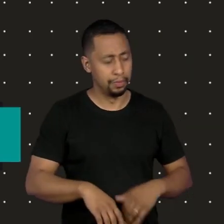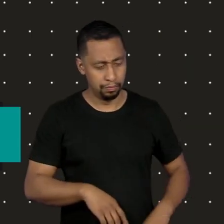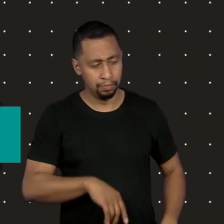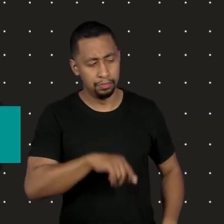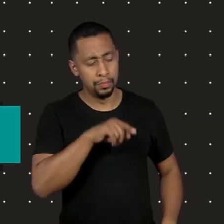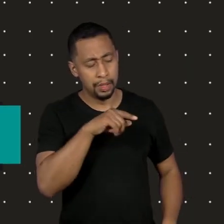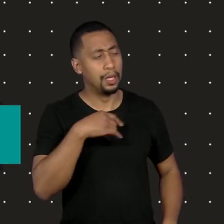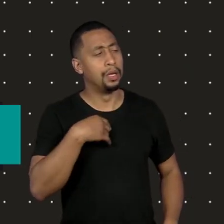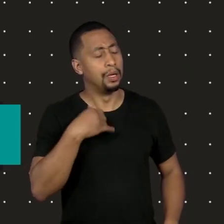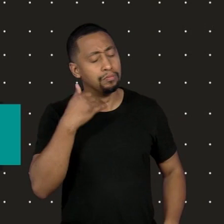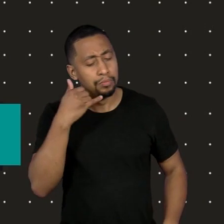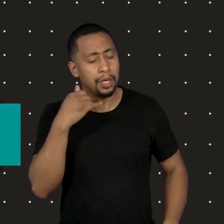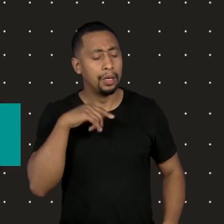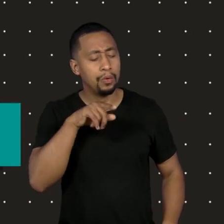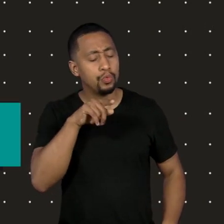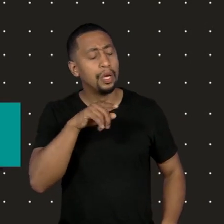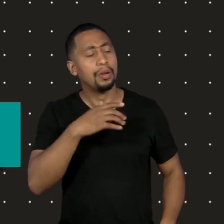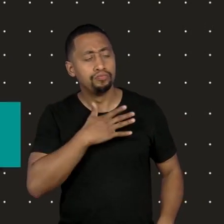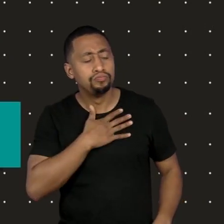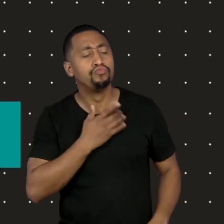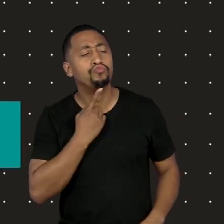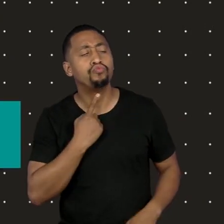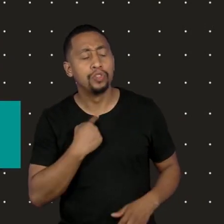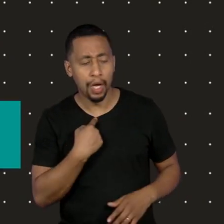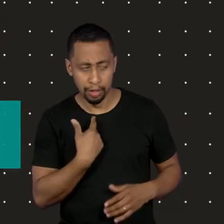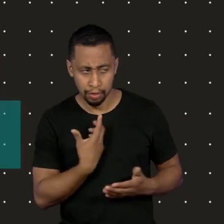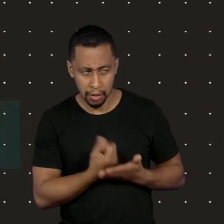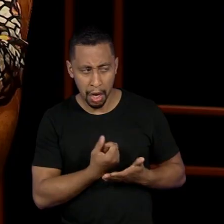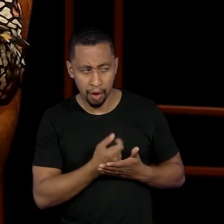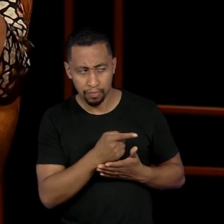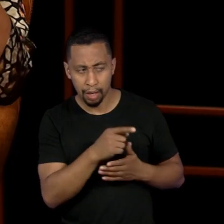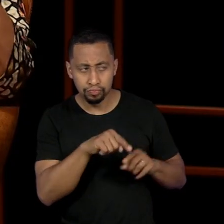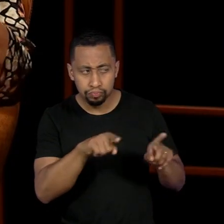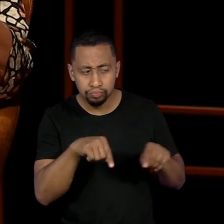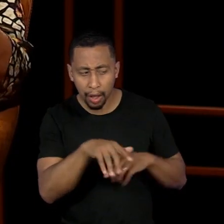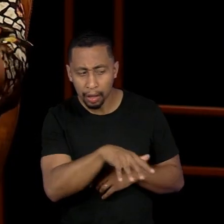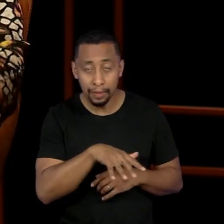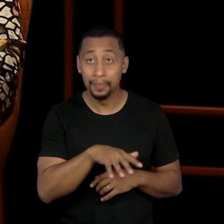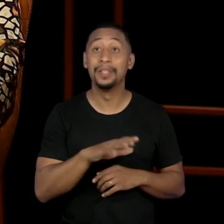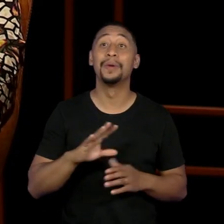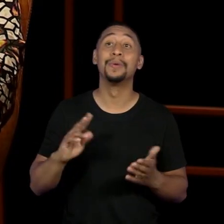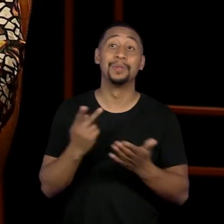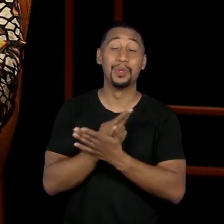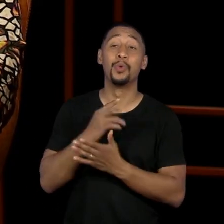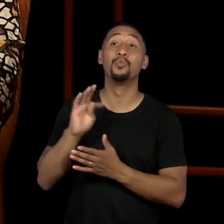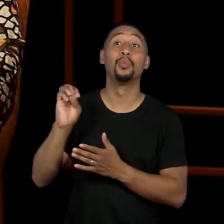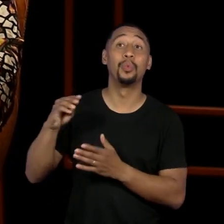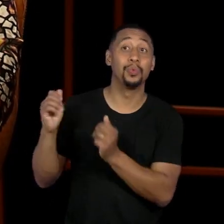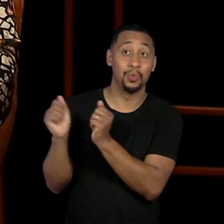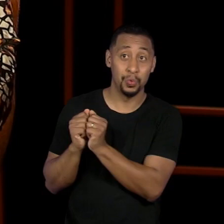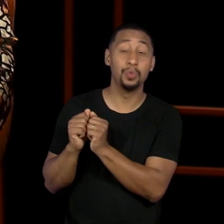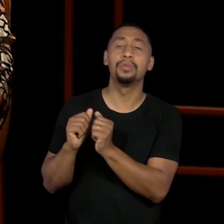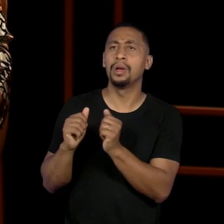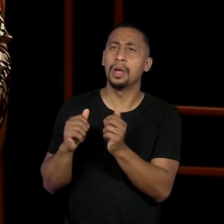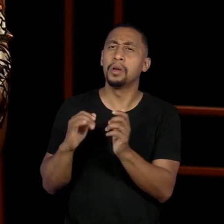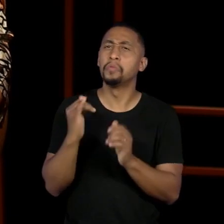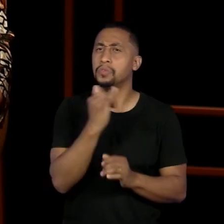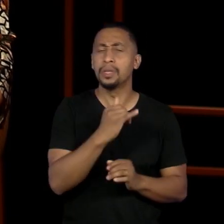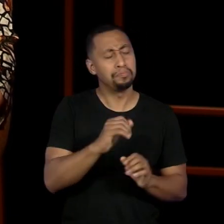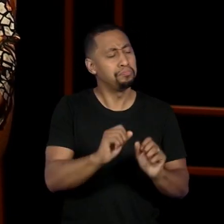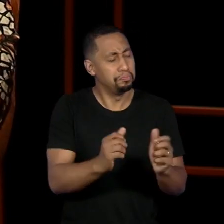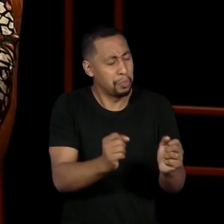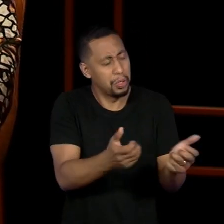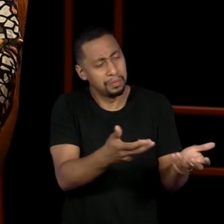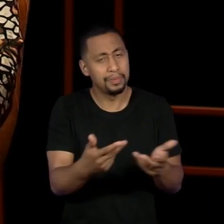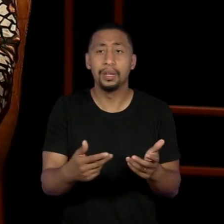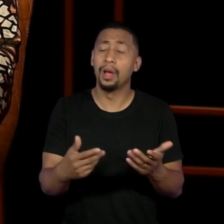uma tarde aí do estúdio? Nós estávamos a gravar com o piano do Tom, que tinha ficado lá ainda da gravação dele. Claro. É porque